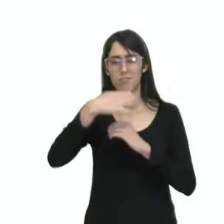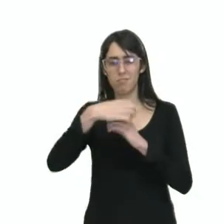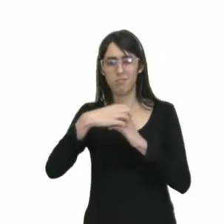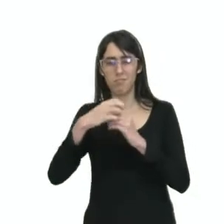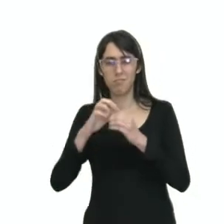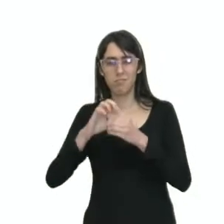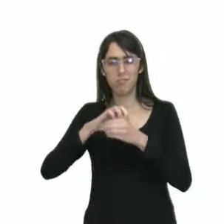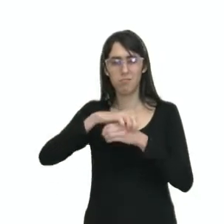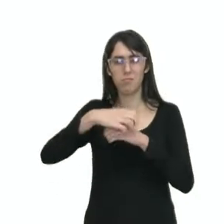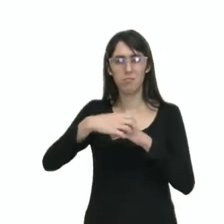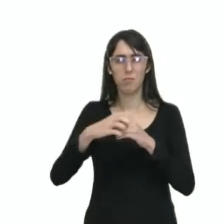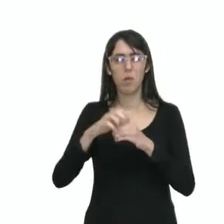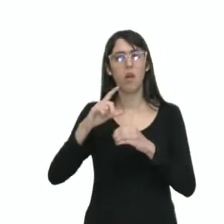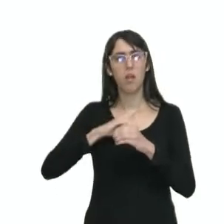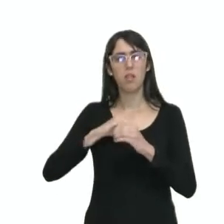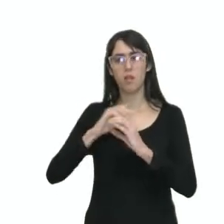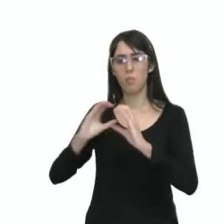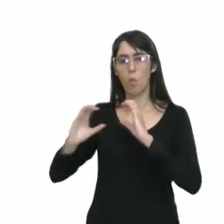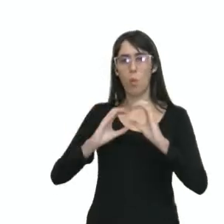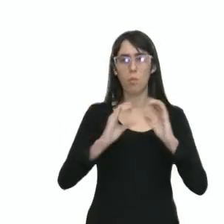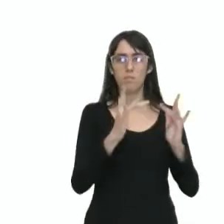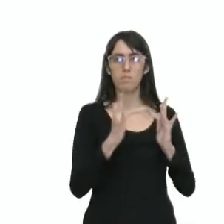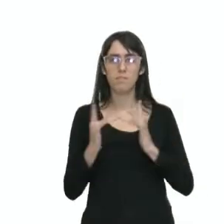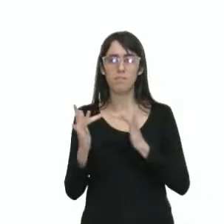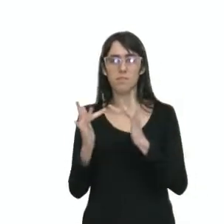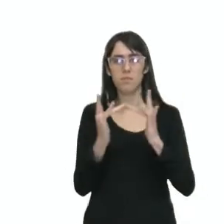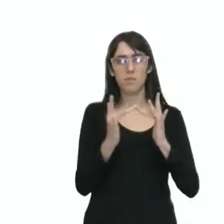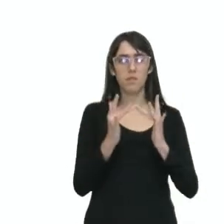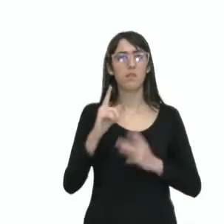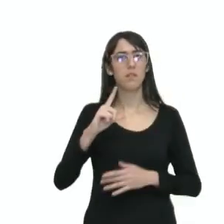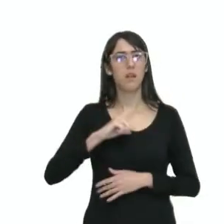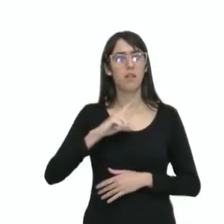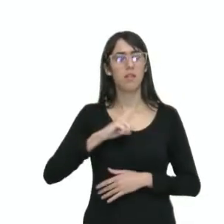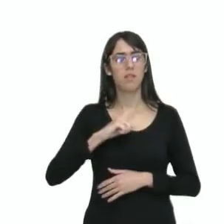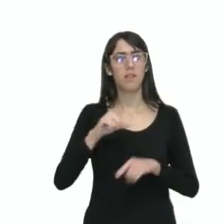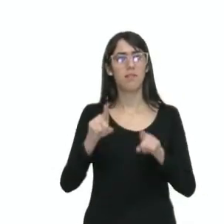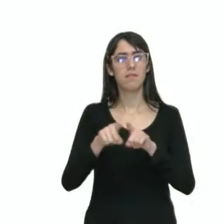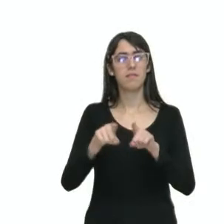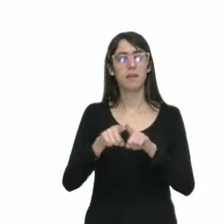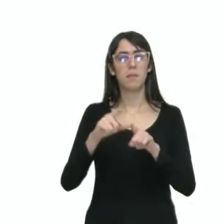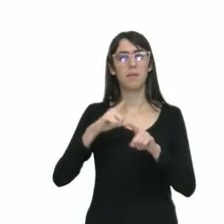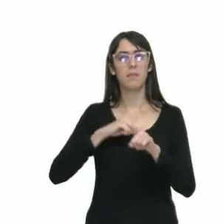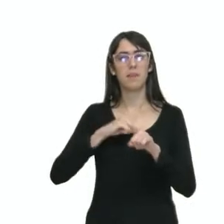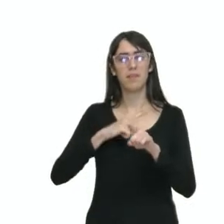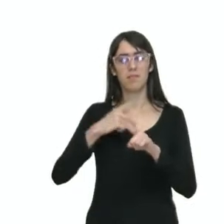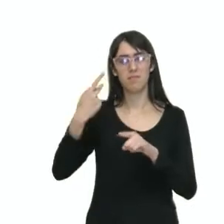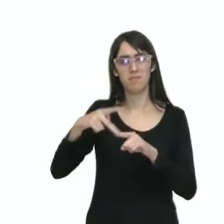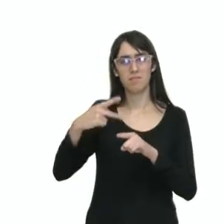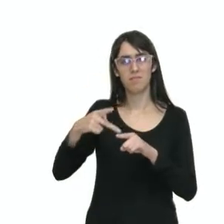poros se comunicam, né? Então, se comunica com o citoplasma através desses